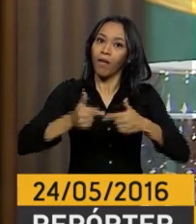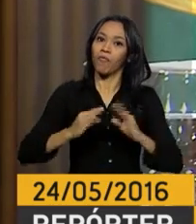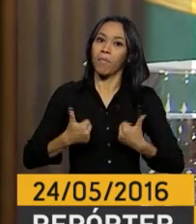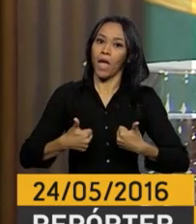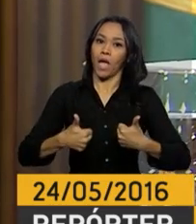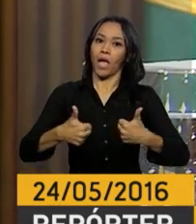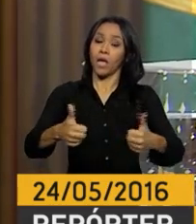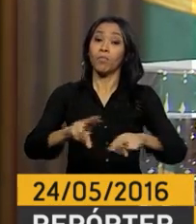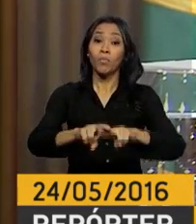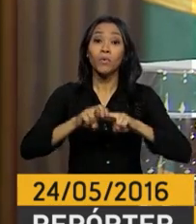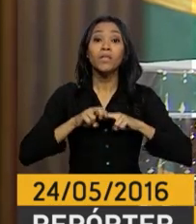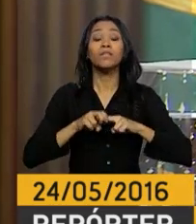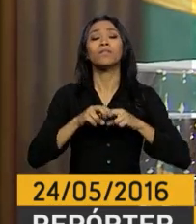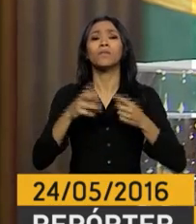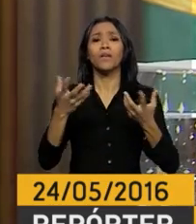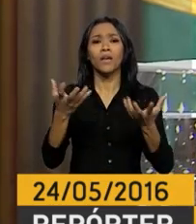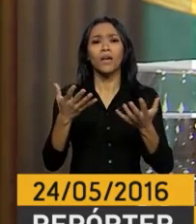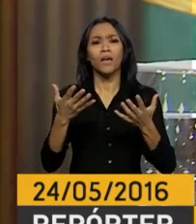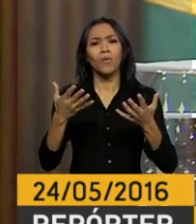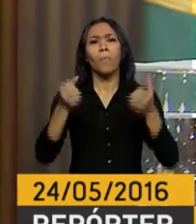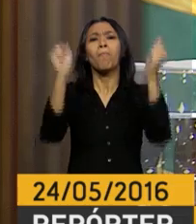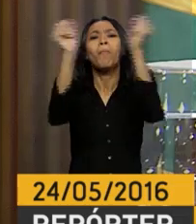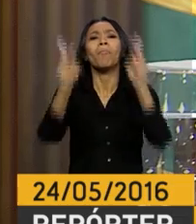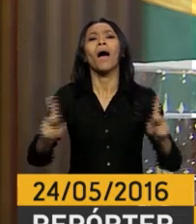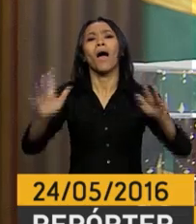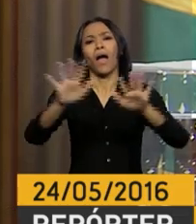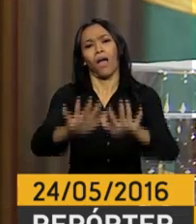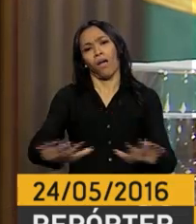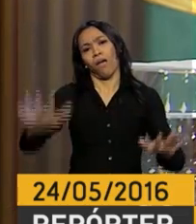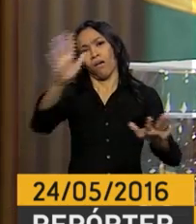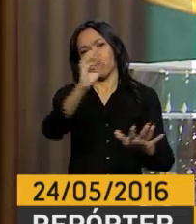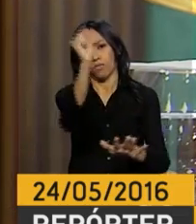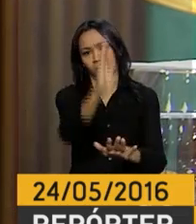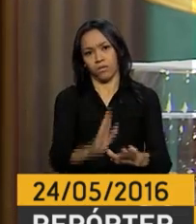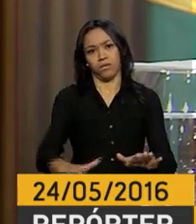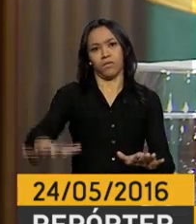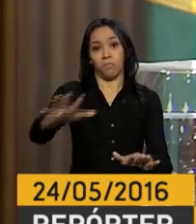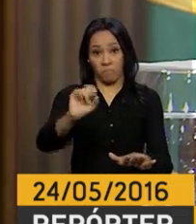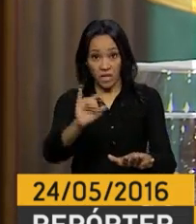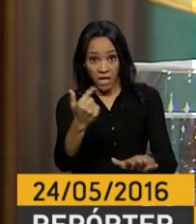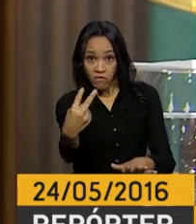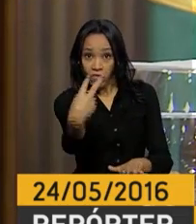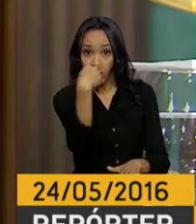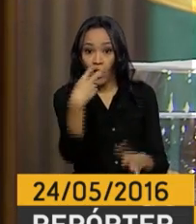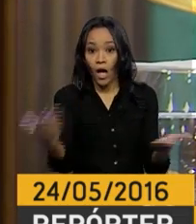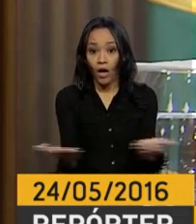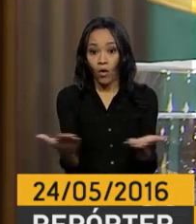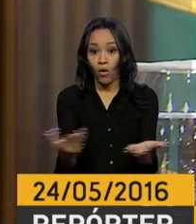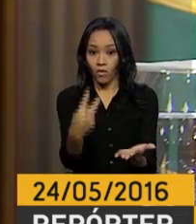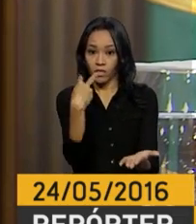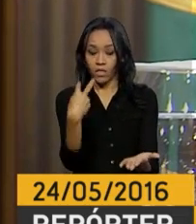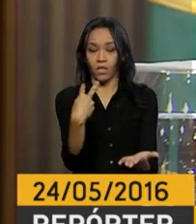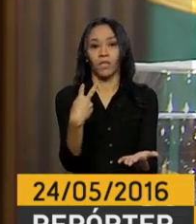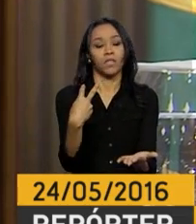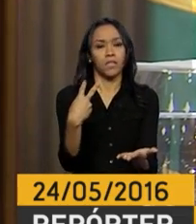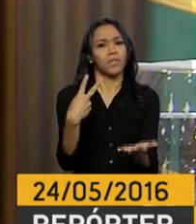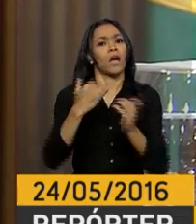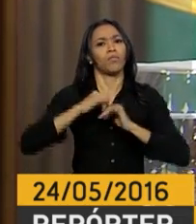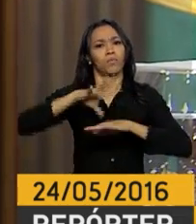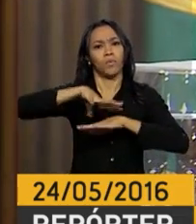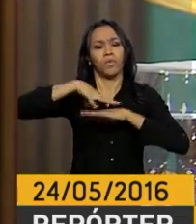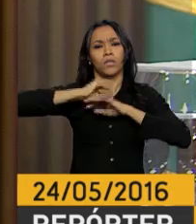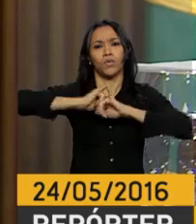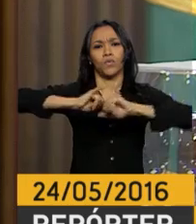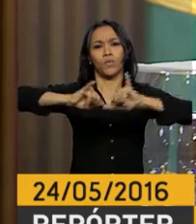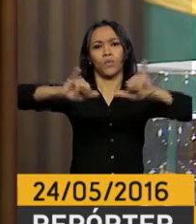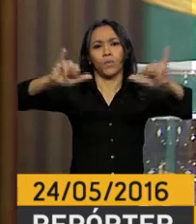da pacificação nacional. Eu acho que nós precisamos mais do que nunca, e quem estiver nos ouvindo agora, além do que os senhores irão transmitir,